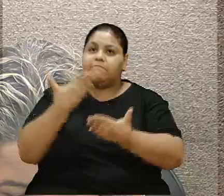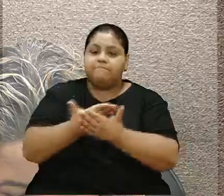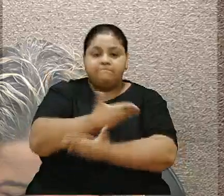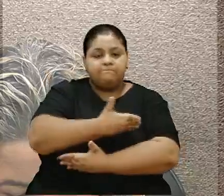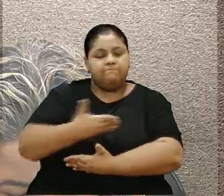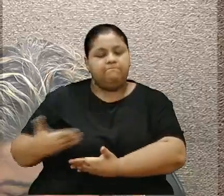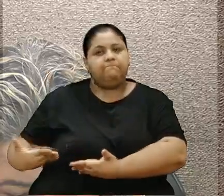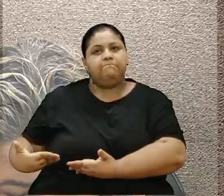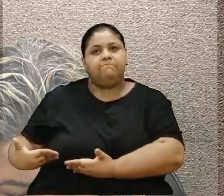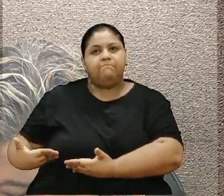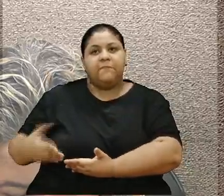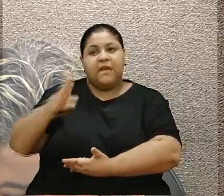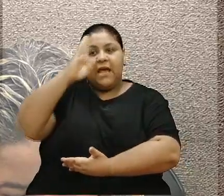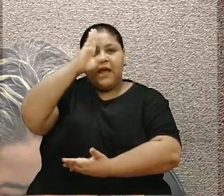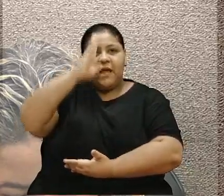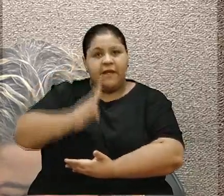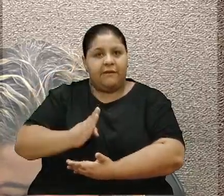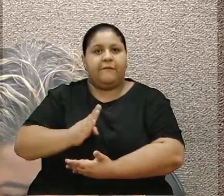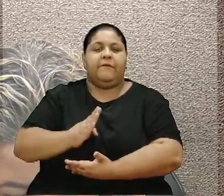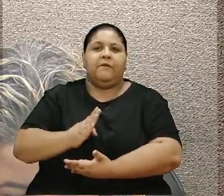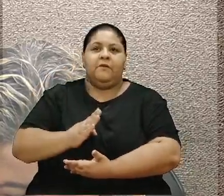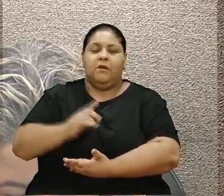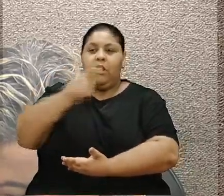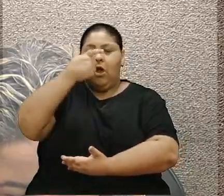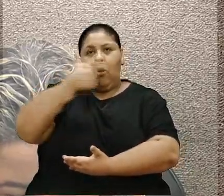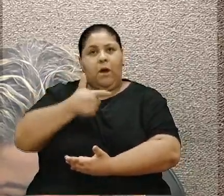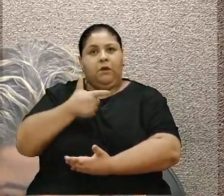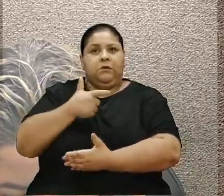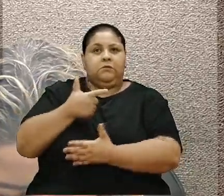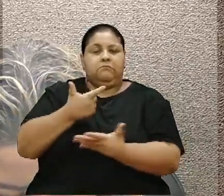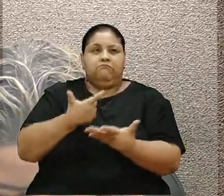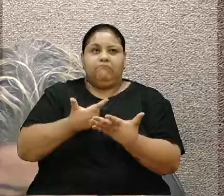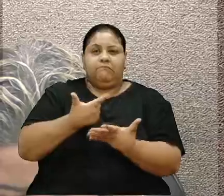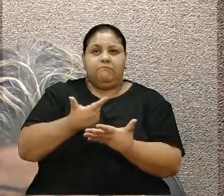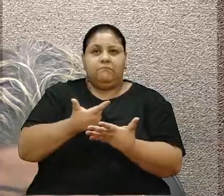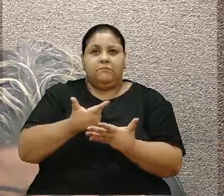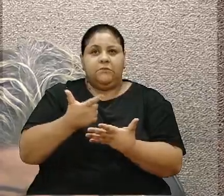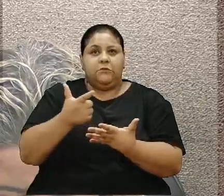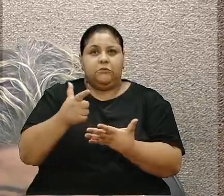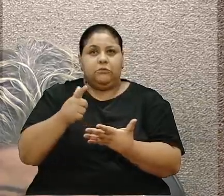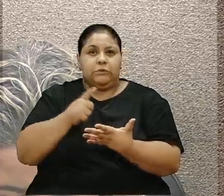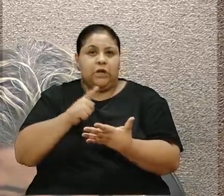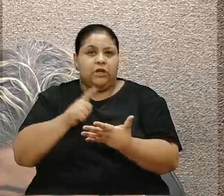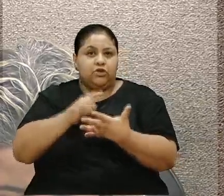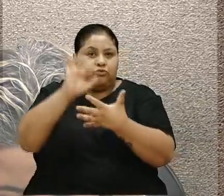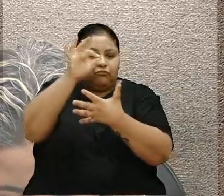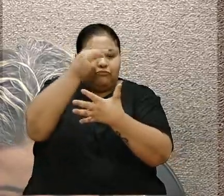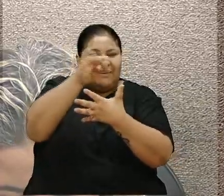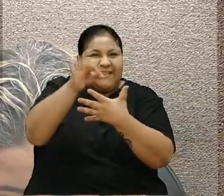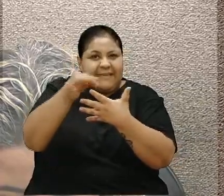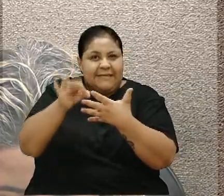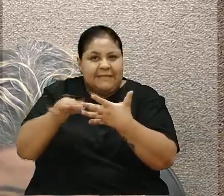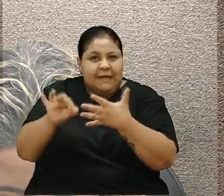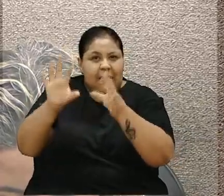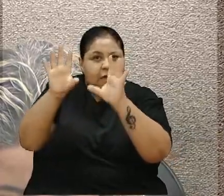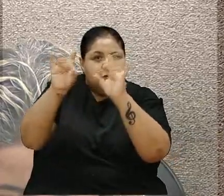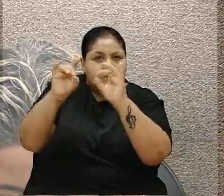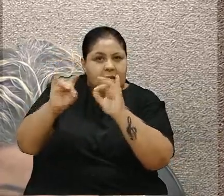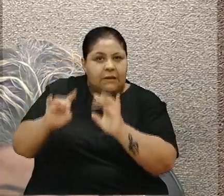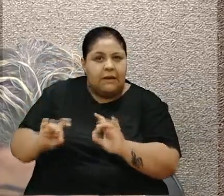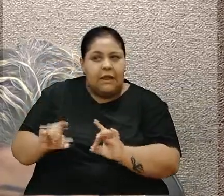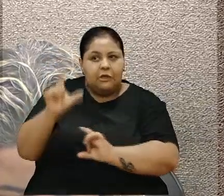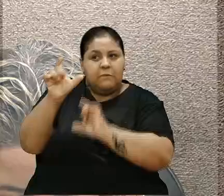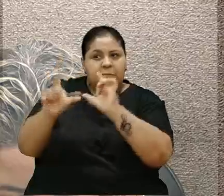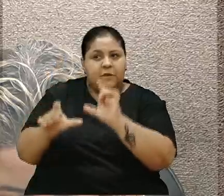pública gratuita, eu acho que ela deveria ter um viés mais para quem não tem condições de poder pagar